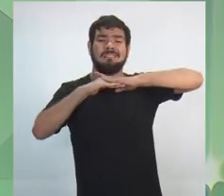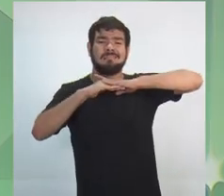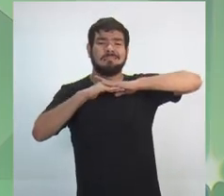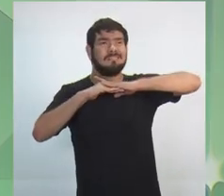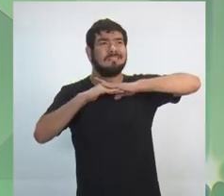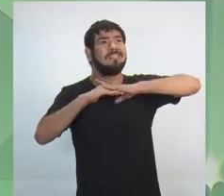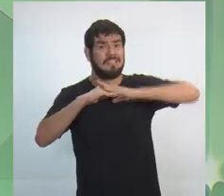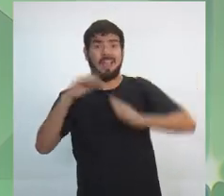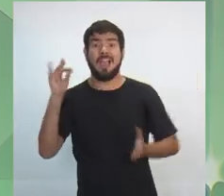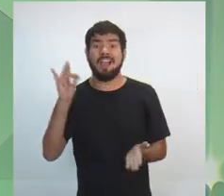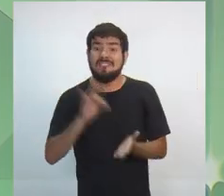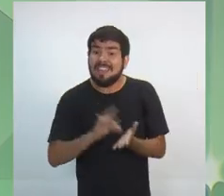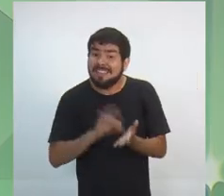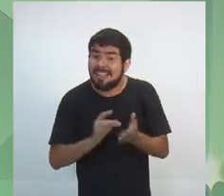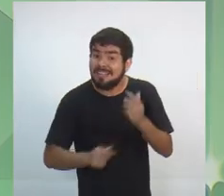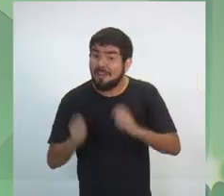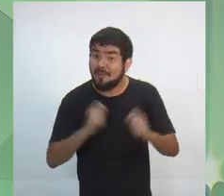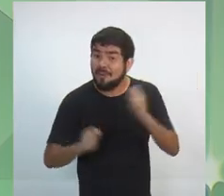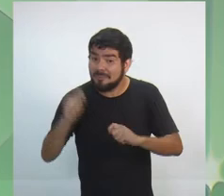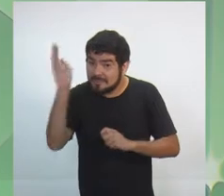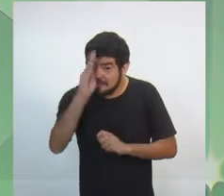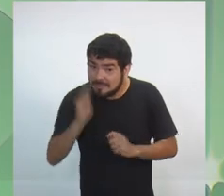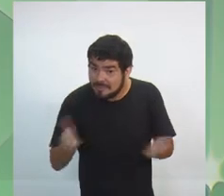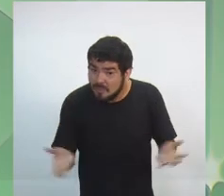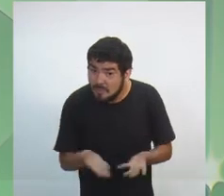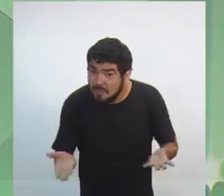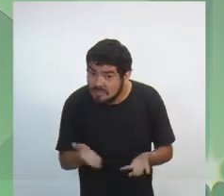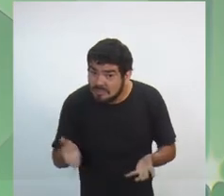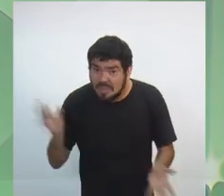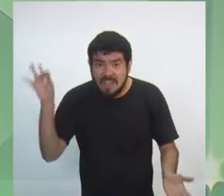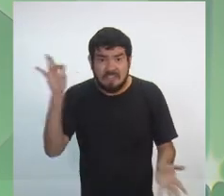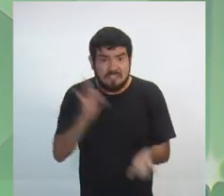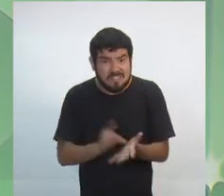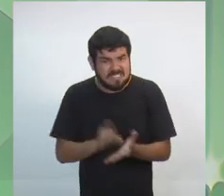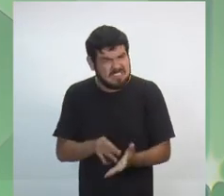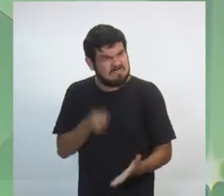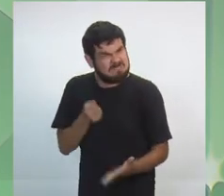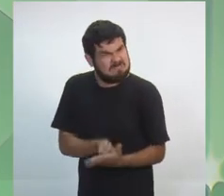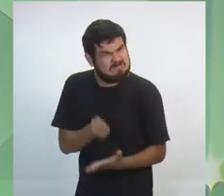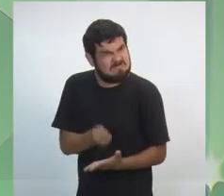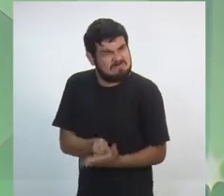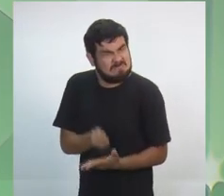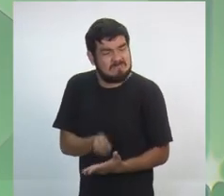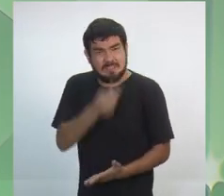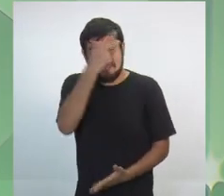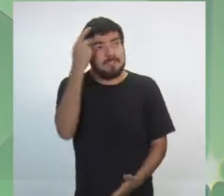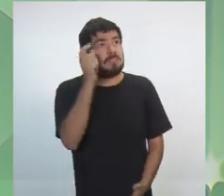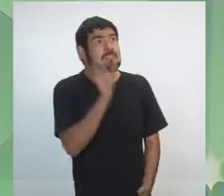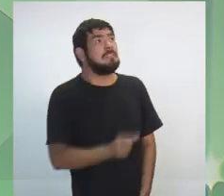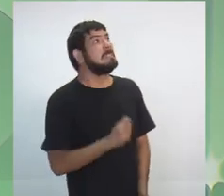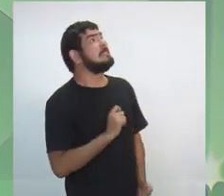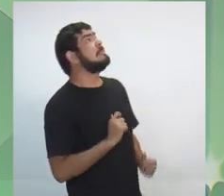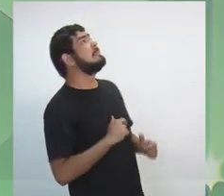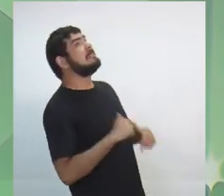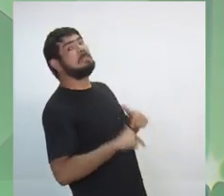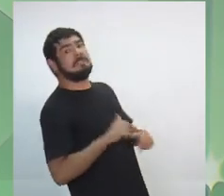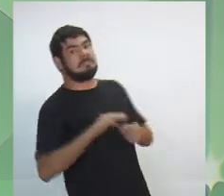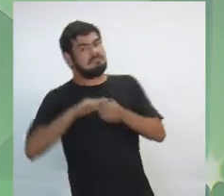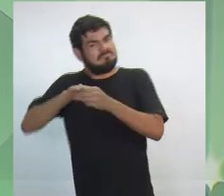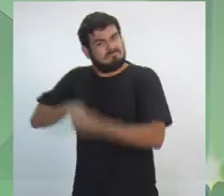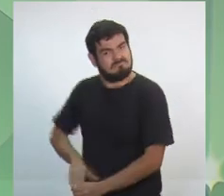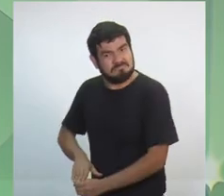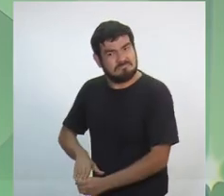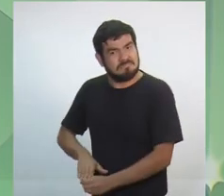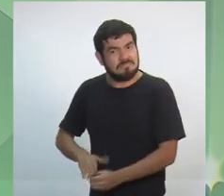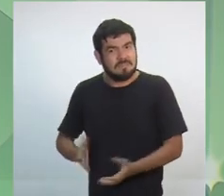A realidade econômica hoje do Brasil é uma realidade que é perversa com o trabalhador. Então, a lógica precisa ser